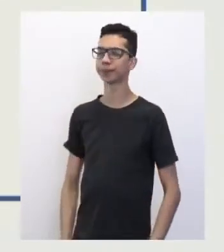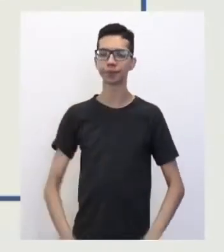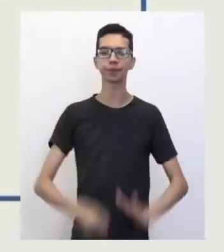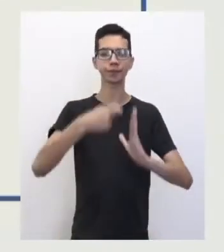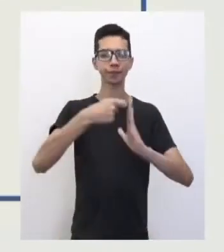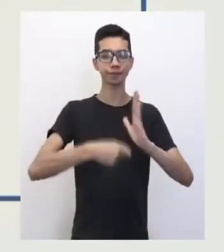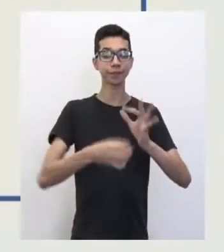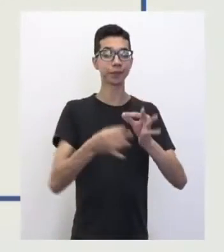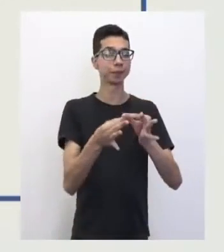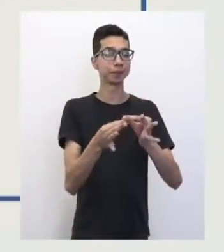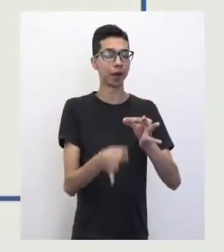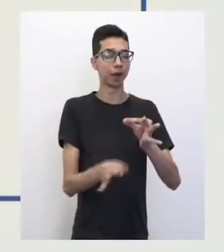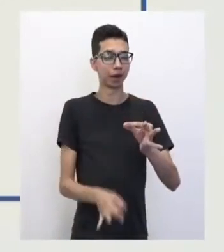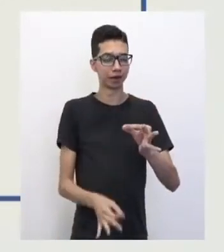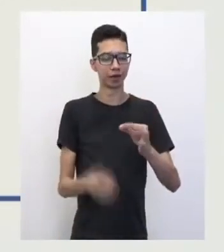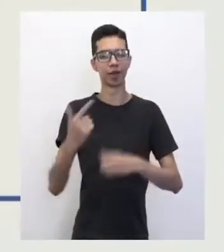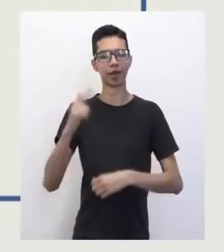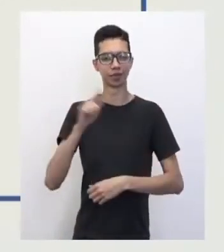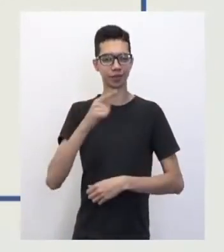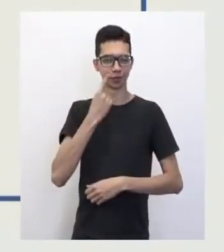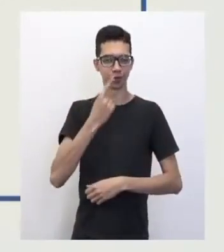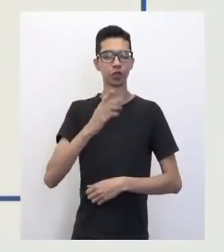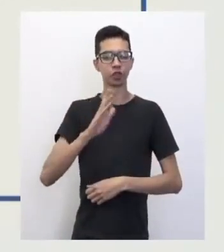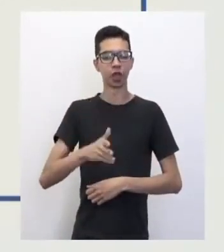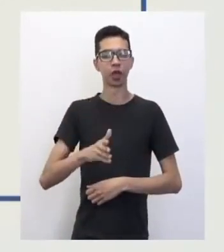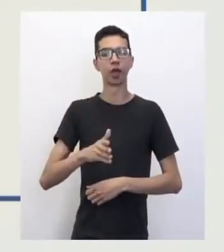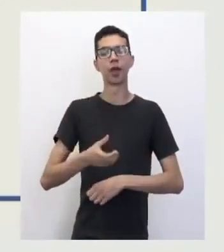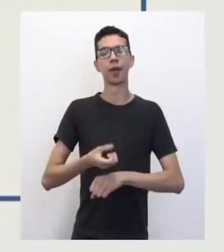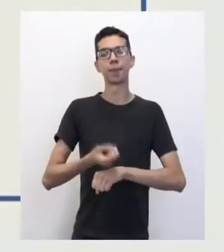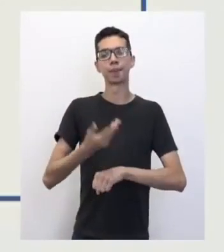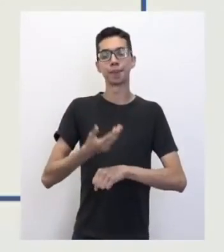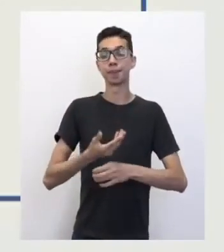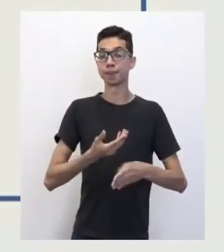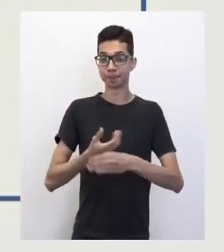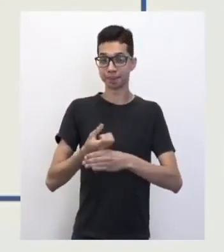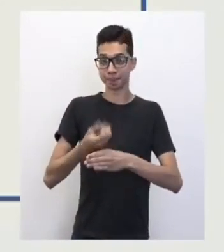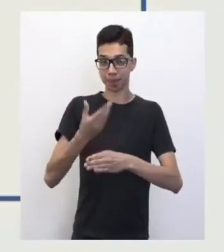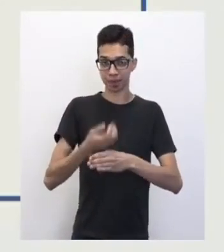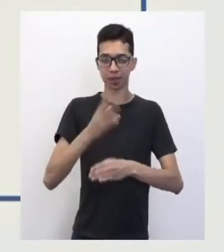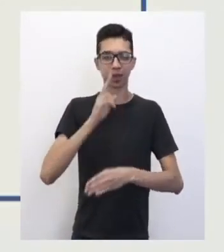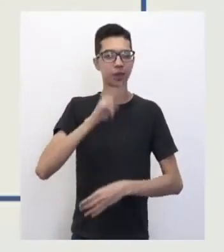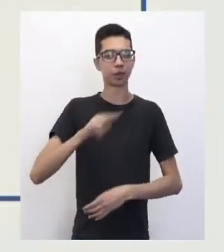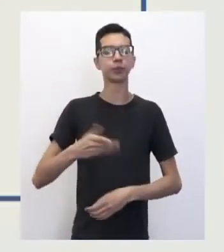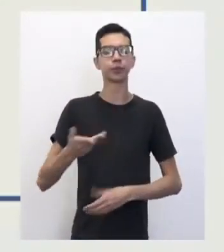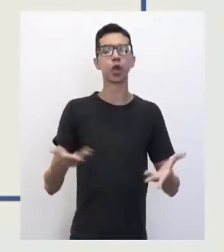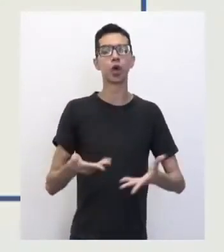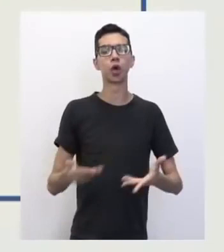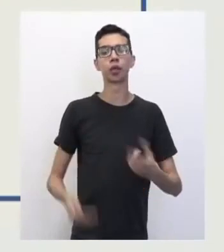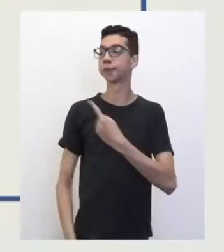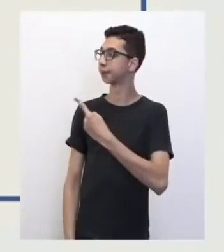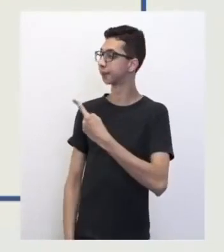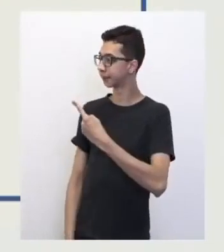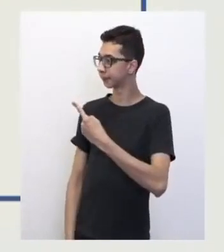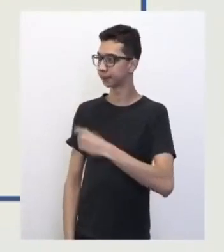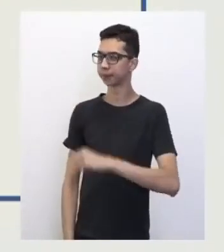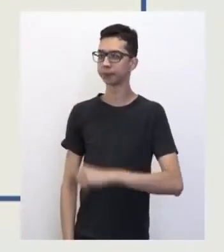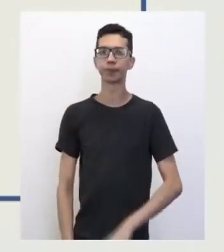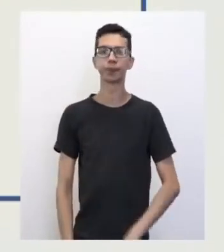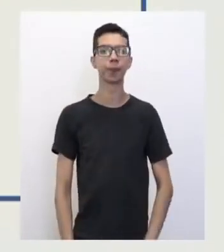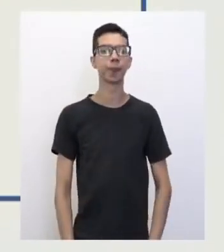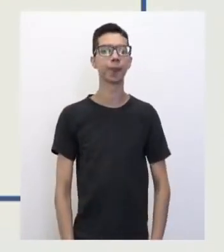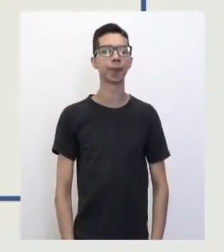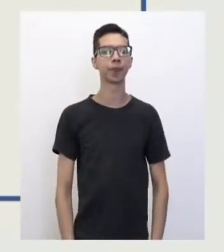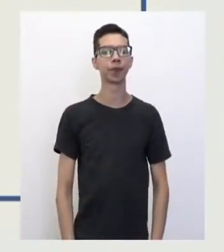da baleia jubarte, que nós acabamos de ler. Vamos analisar esse texto. Não é novidade